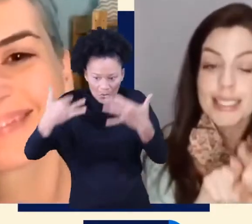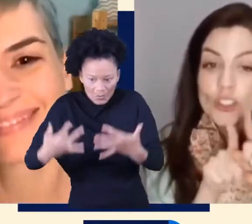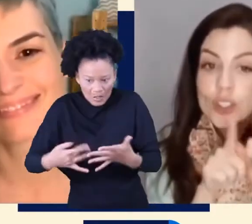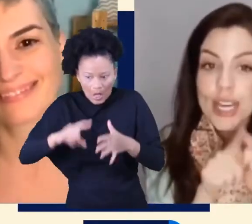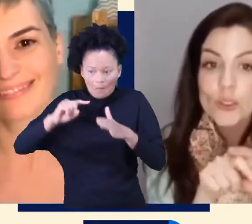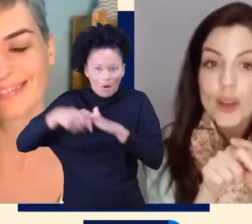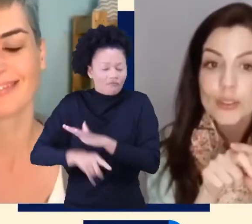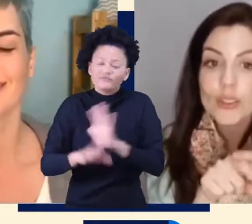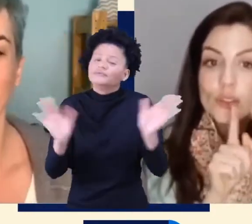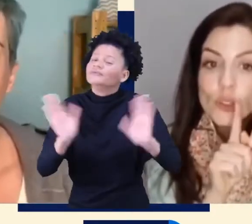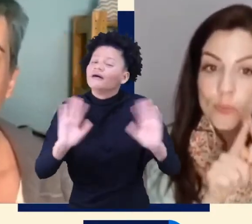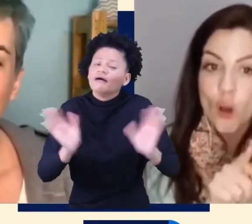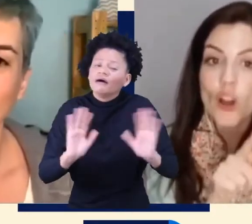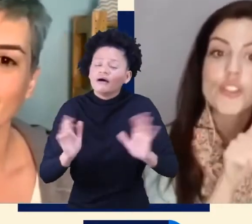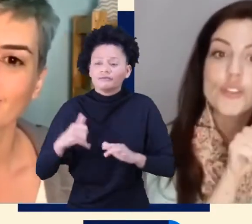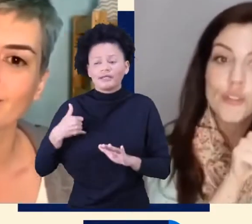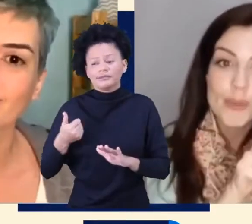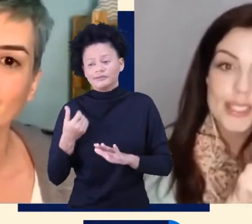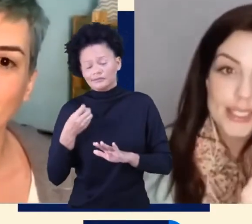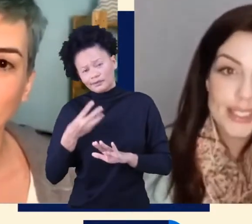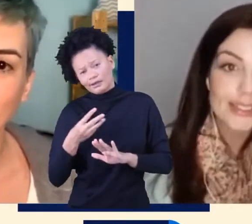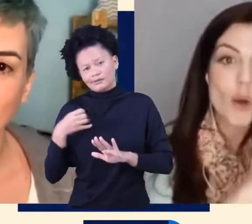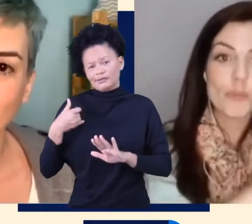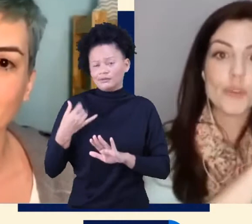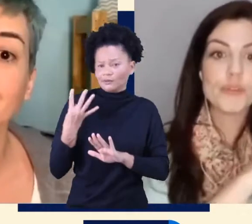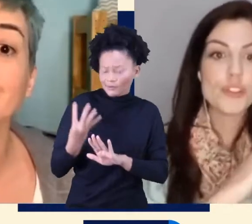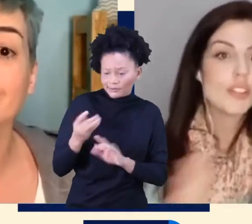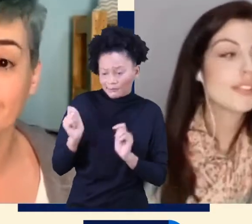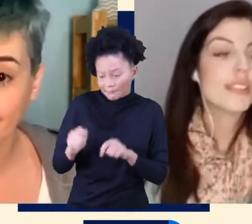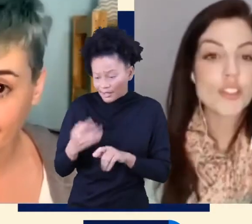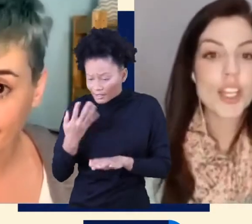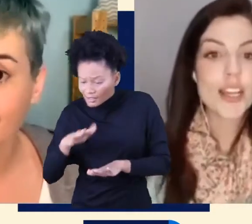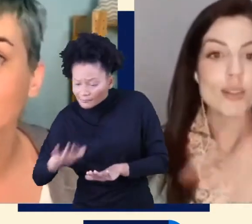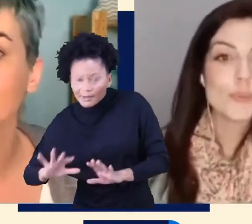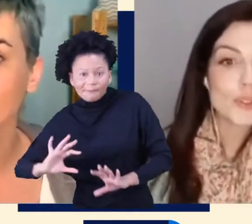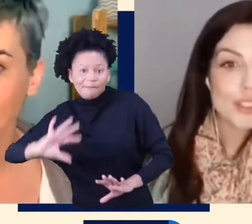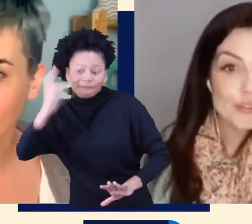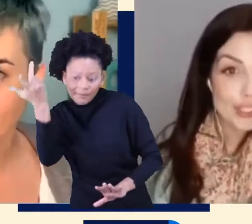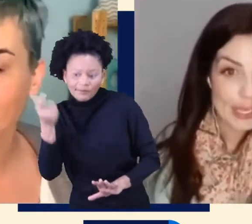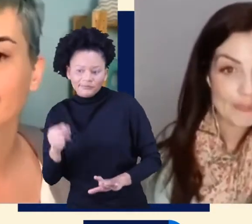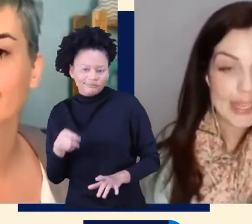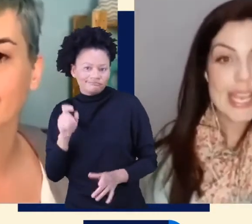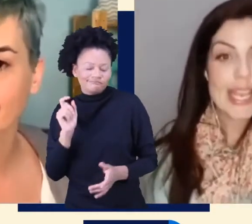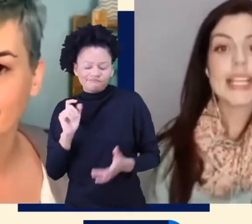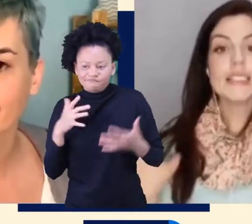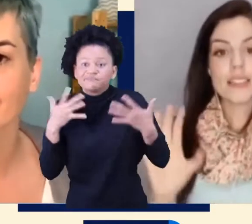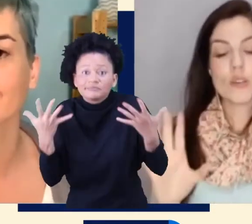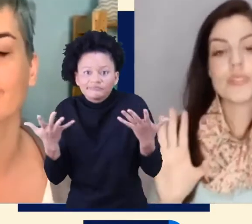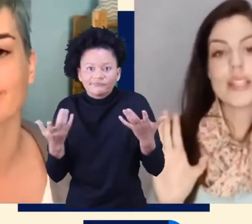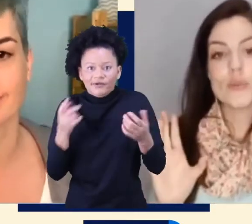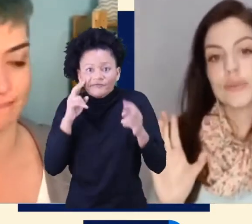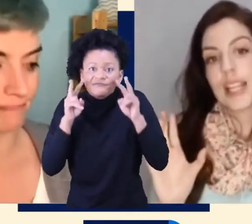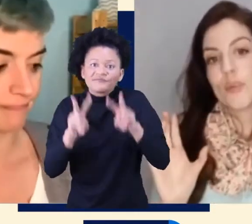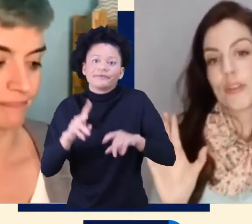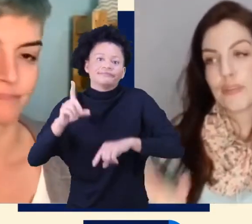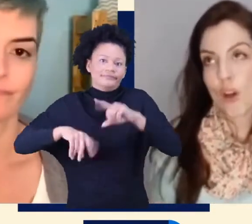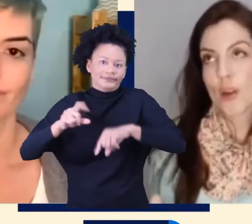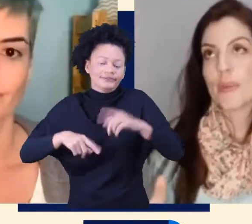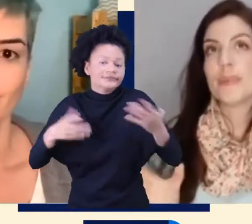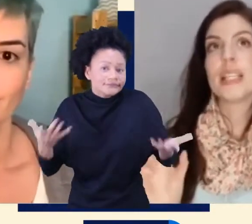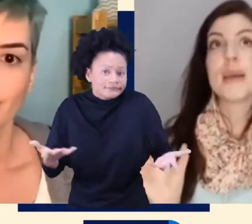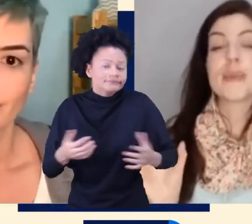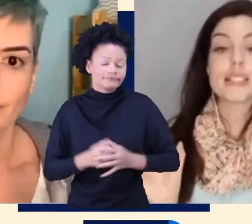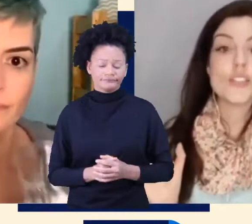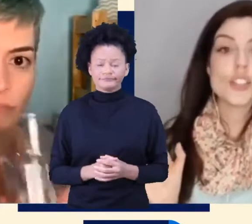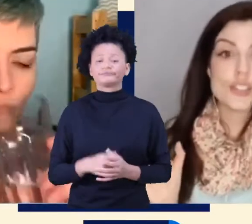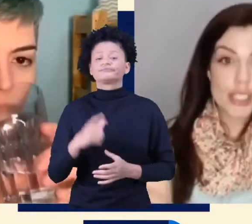uma criança de 3, 4 anos pode, de forma acidental, dar de cara com pornografia. Então, tem uma